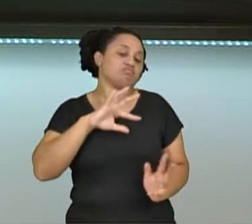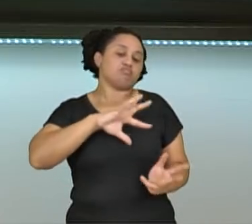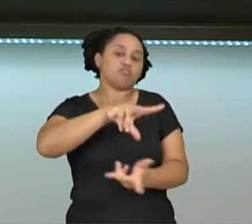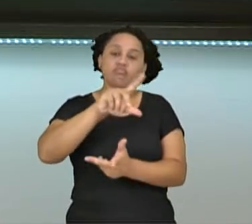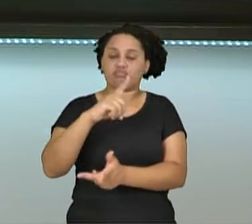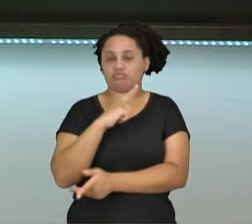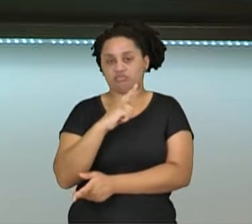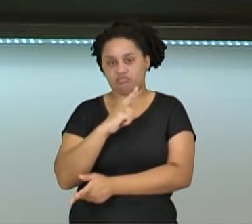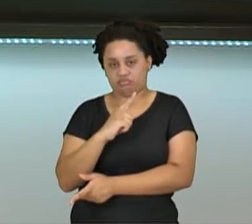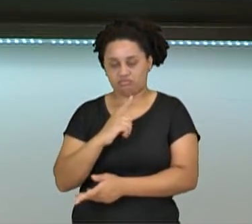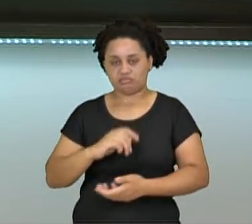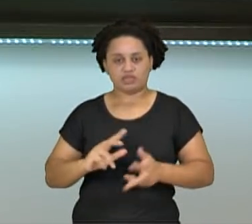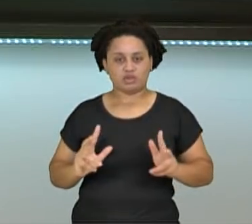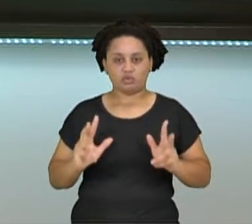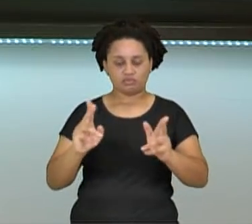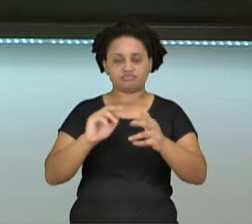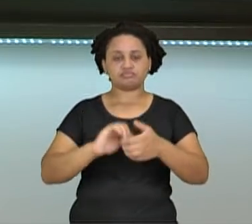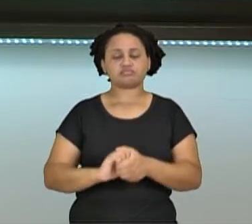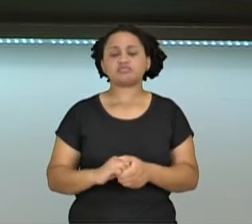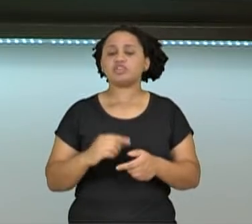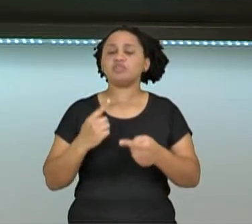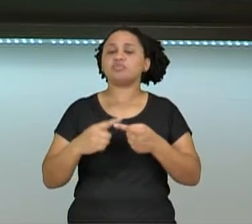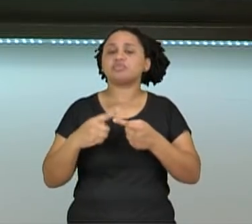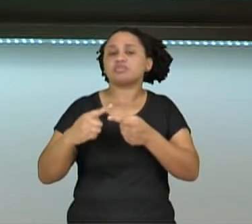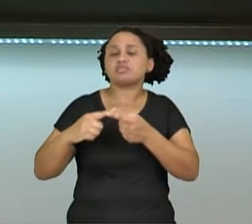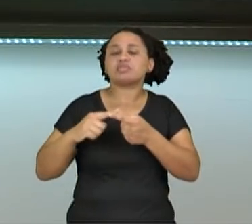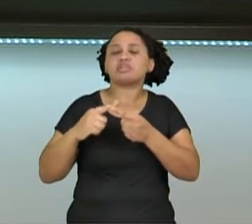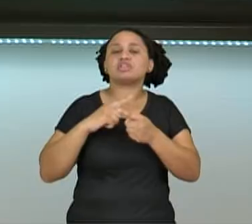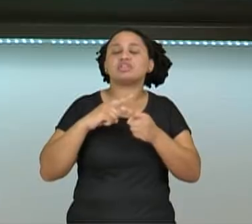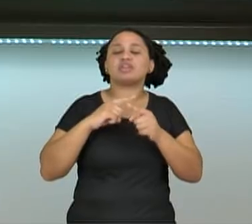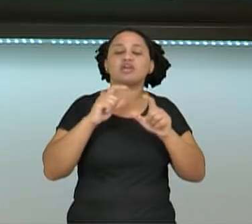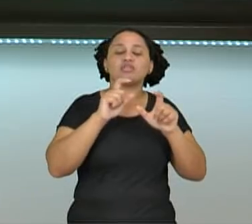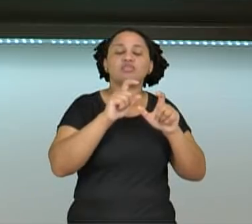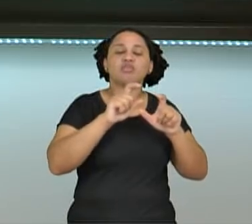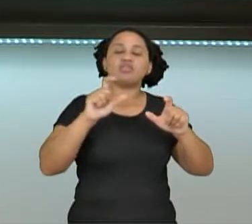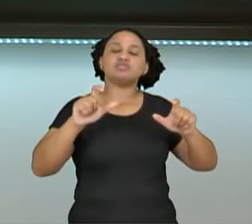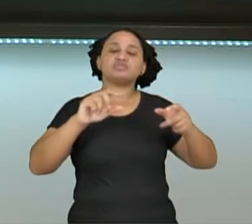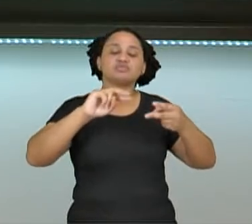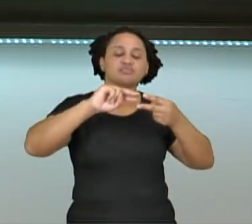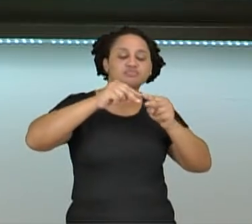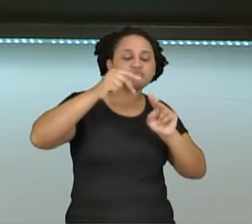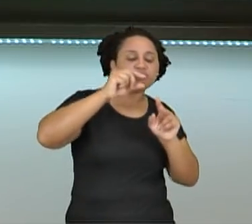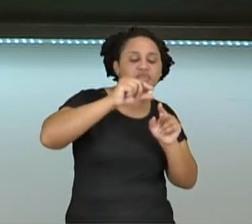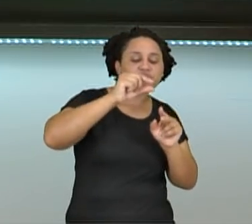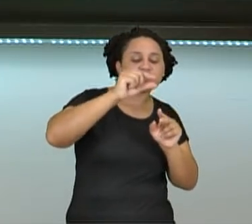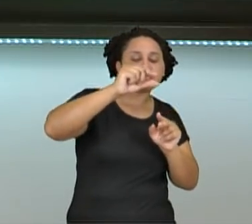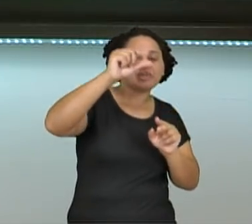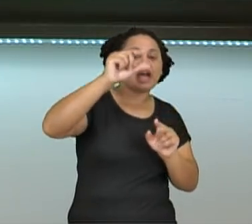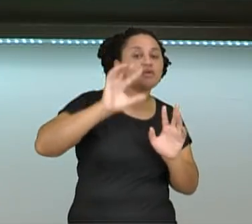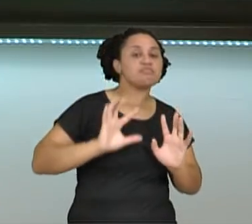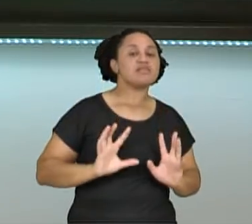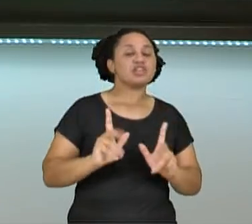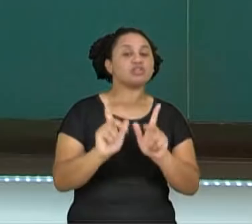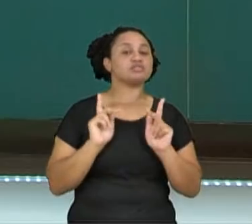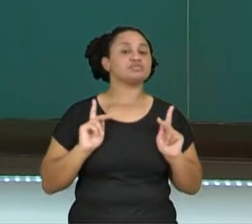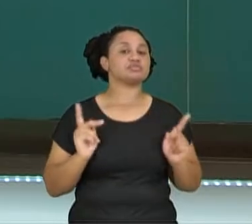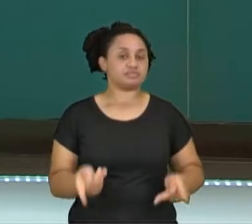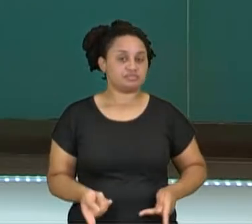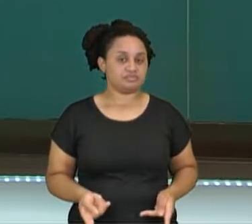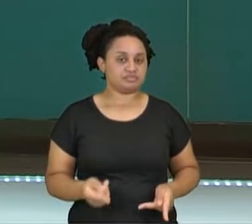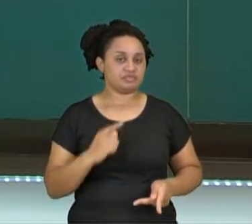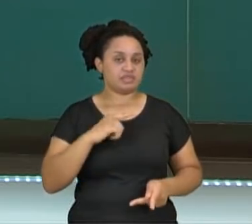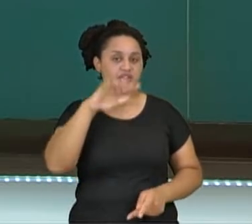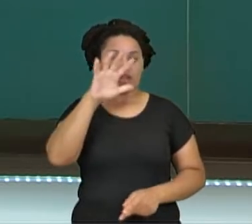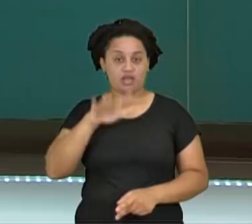significa? Que ele funciona, o código genético, igual para todos os seres vivos. Então, aqui a gente tem um quadro